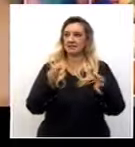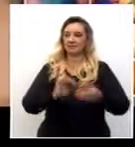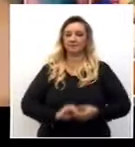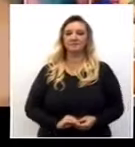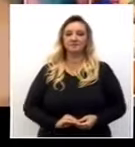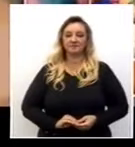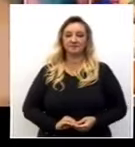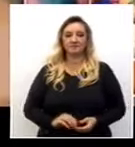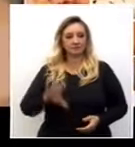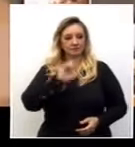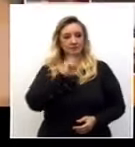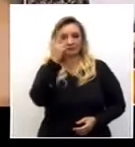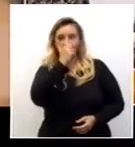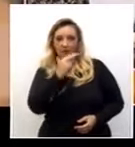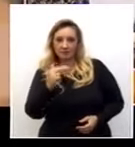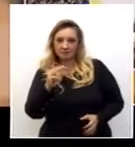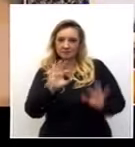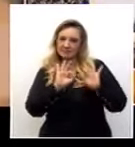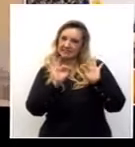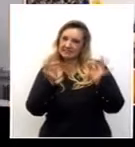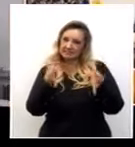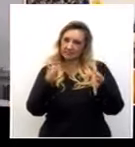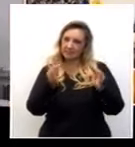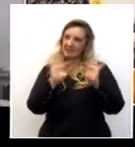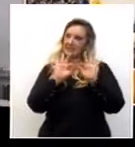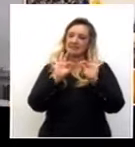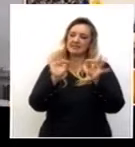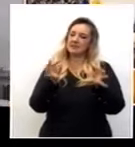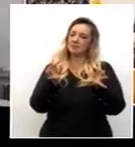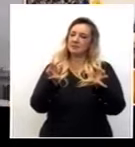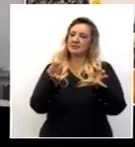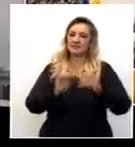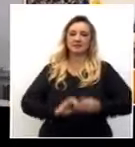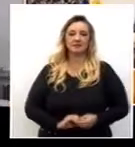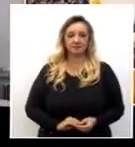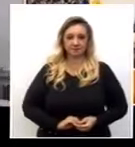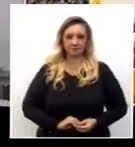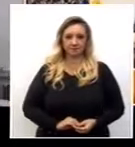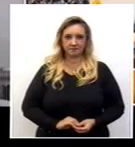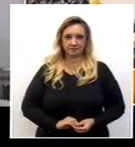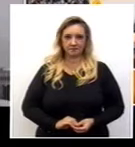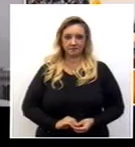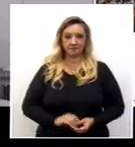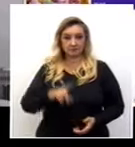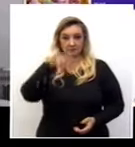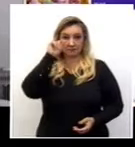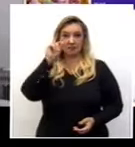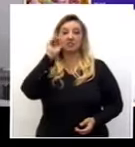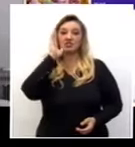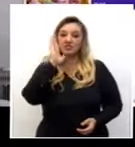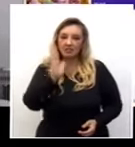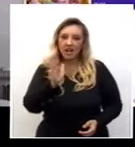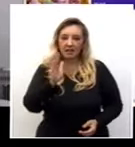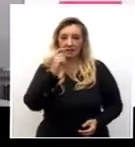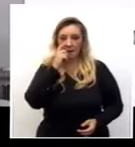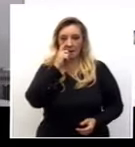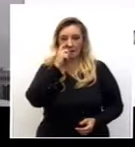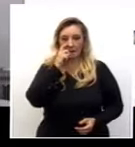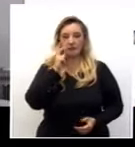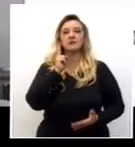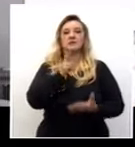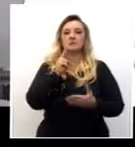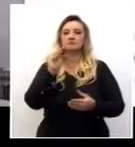gosto dessas imagens assim. Vou usar essa daqui. E aí, tá escolhido o meu papel de parede, eu